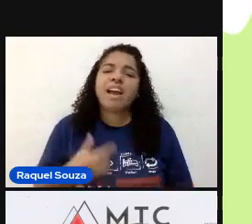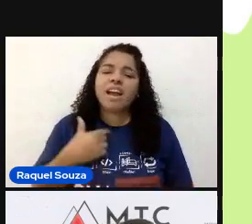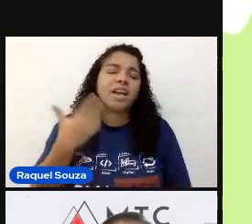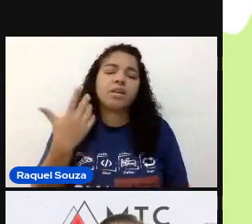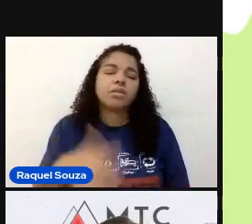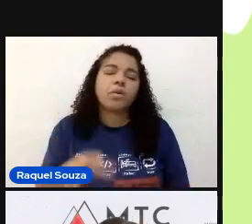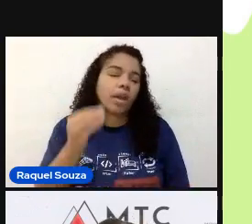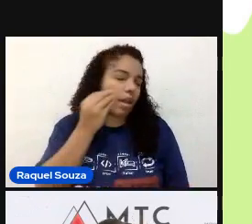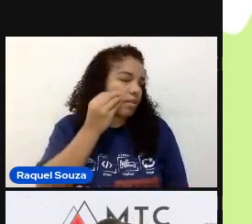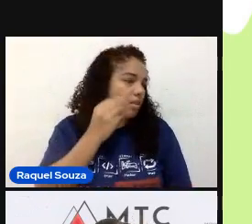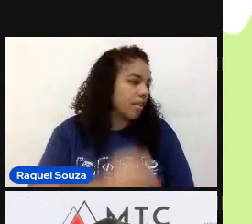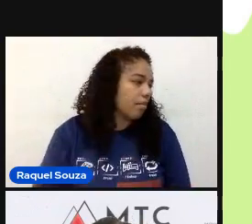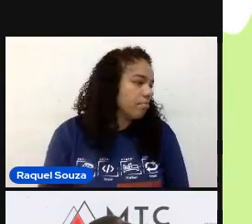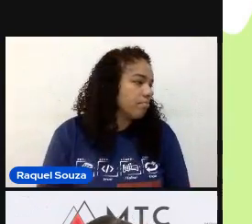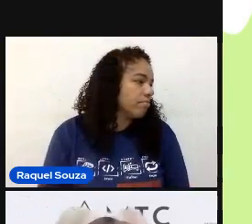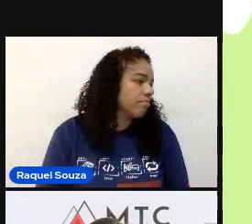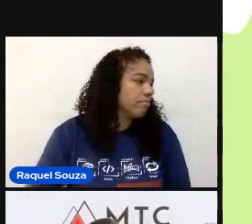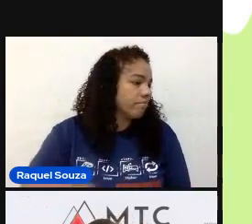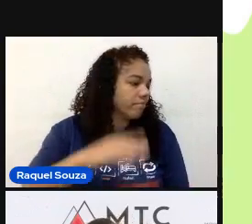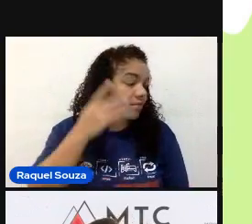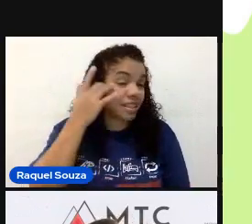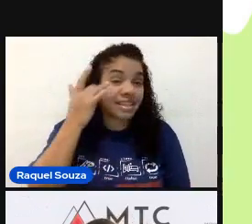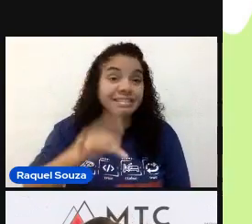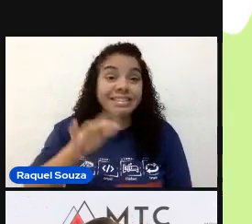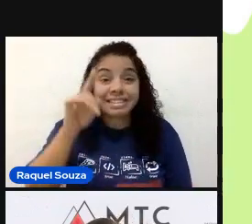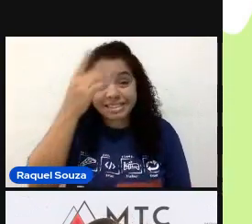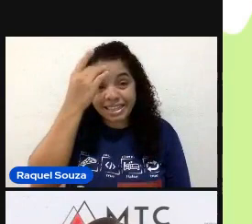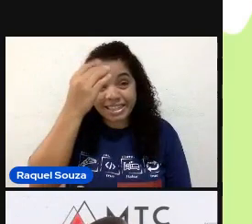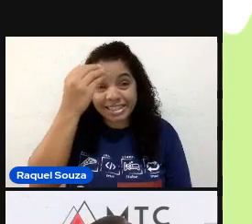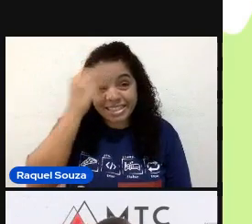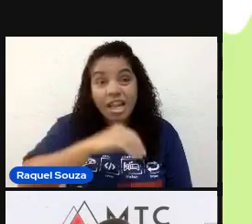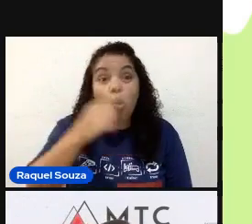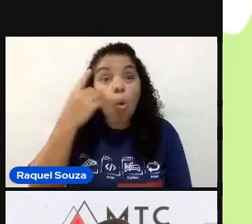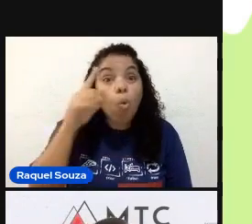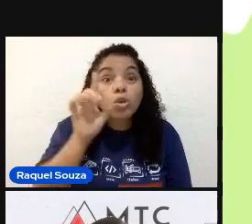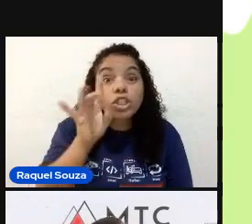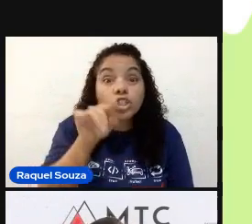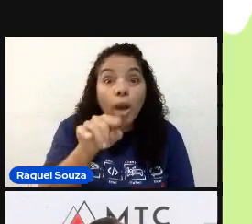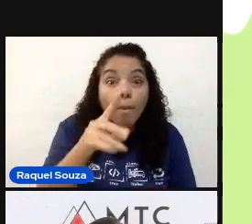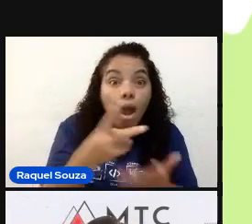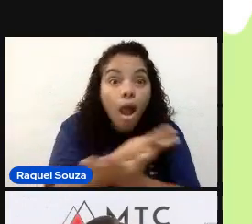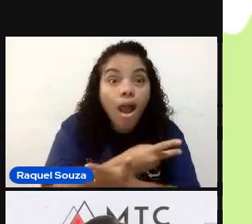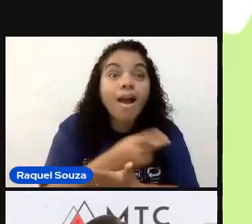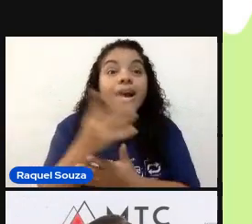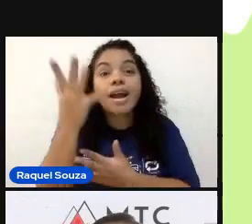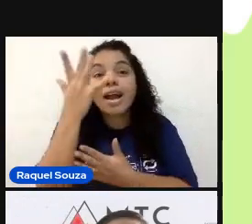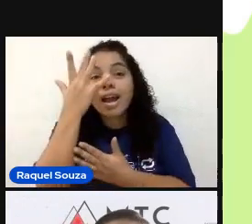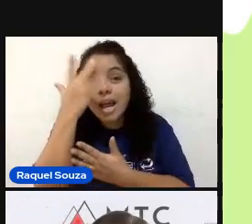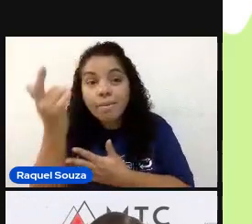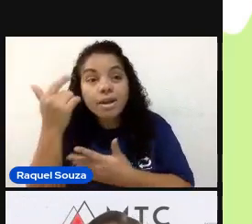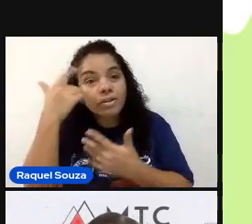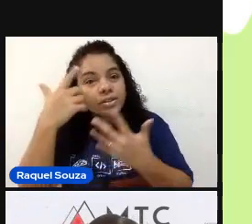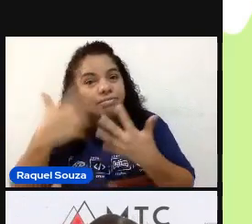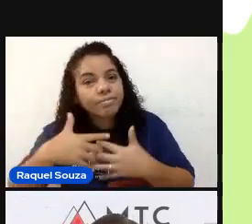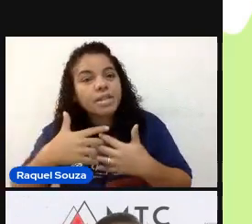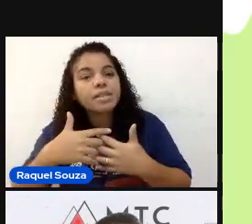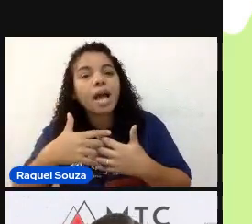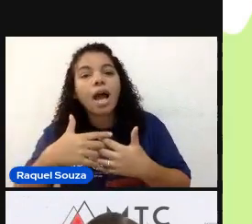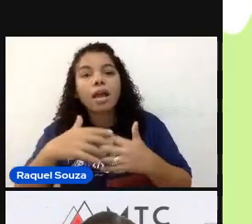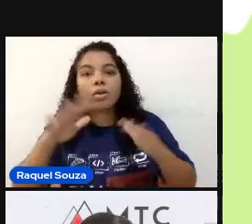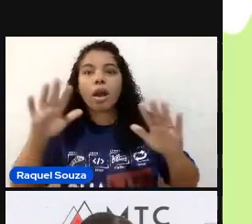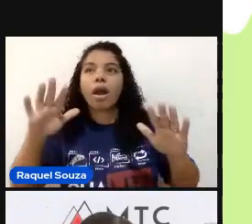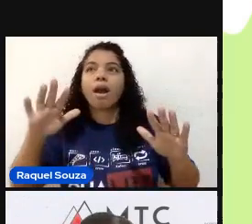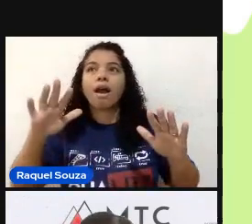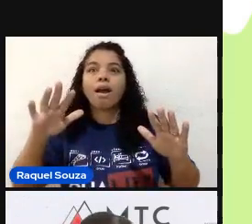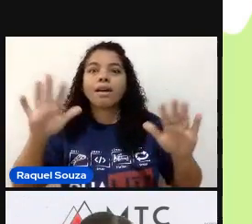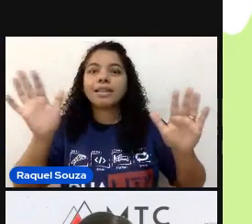tentar. Desistir. Isso aqui tudo num dia só pode acontecer. No outro dia, quando você pensar, eu fui longe demais e não foi eu,